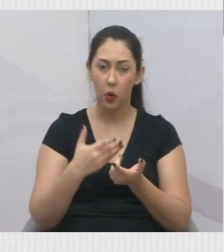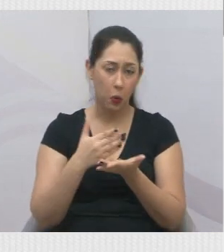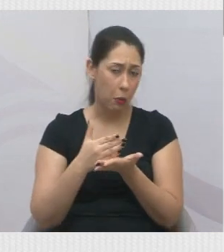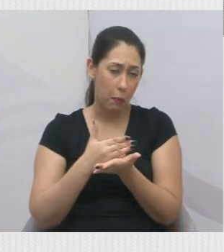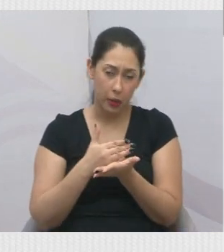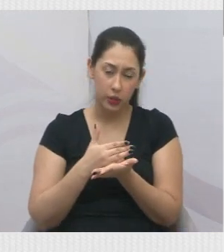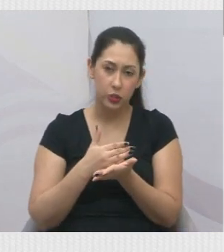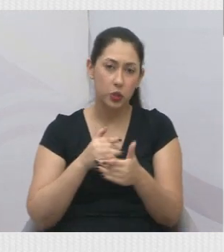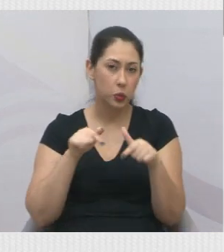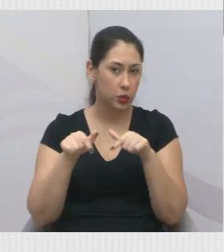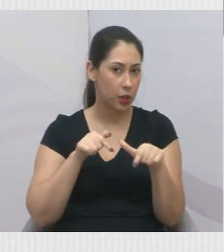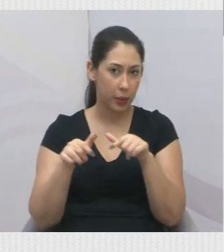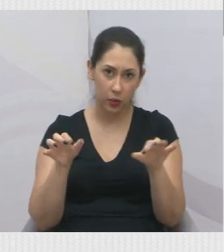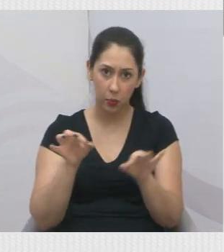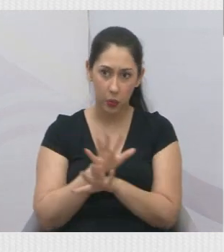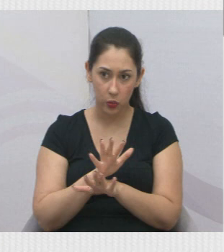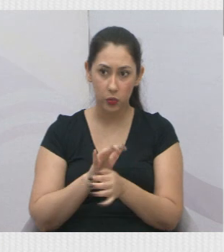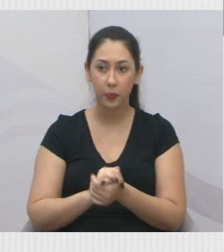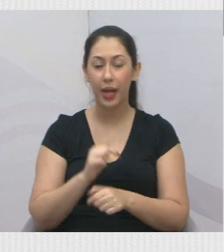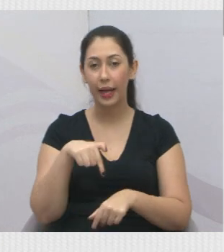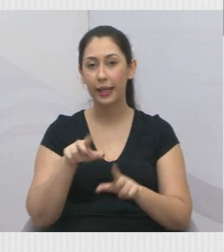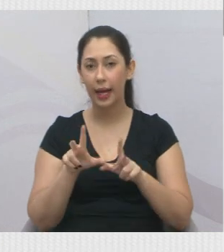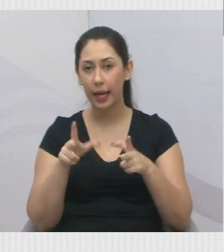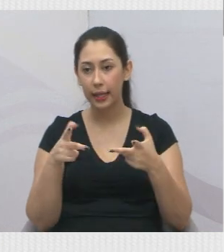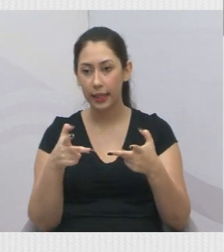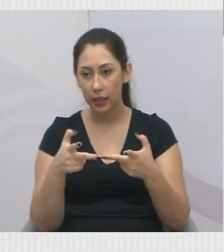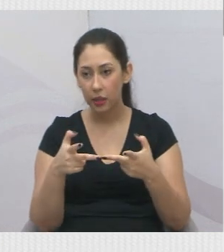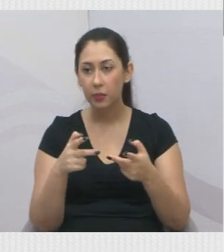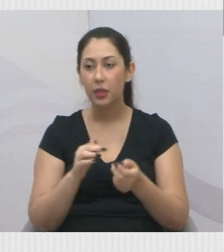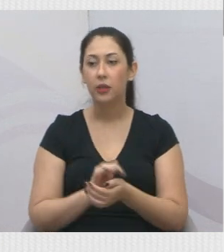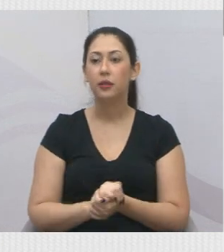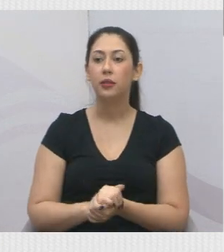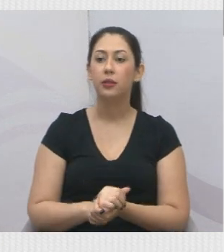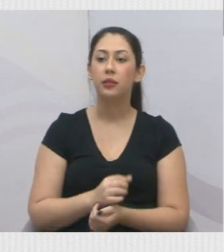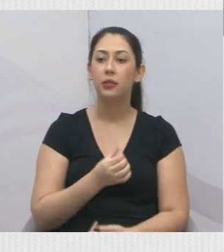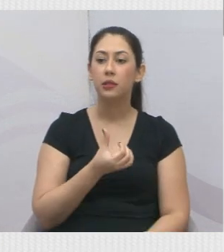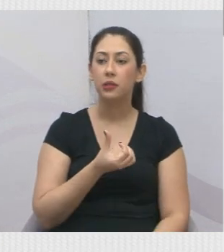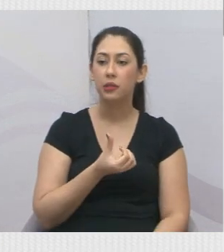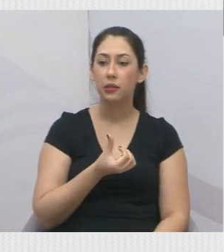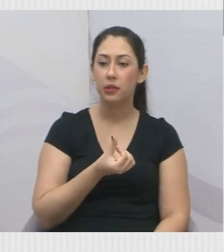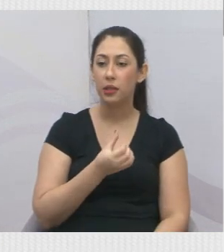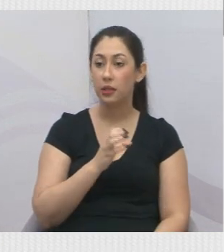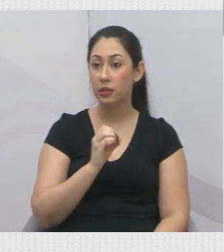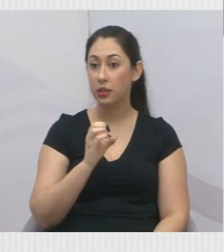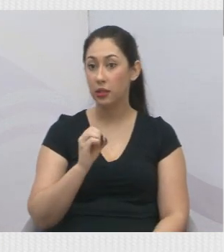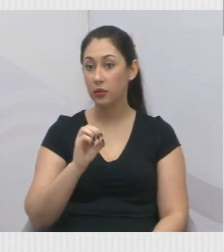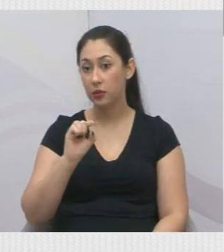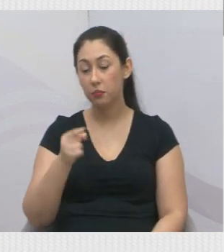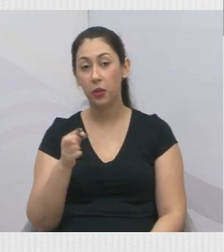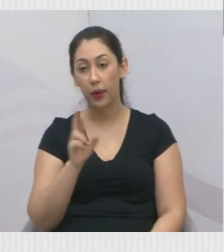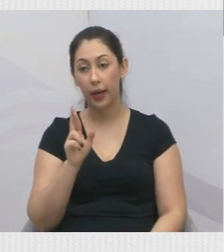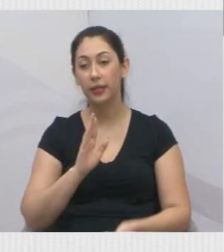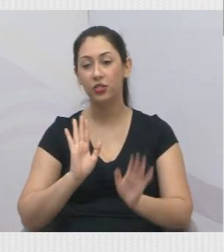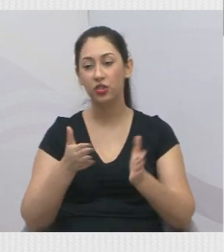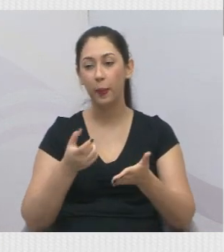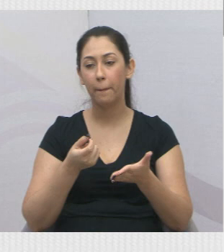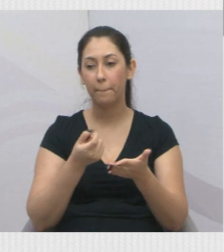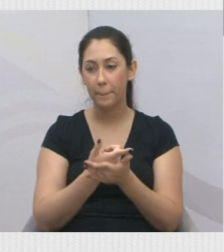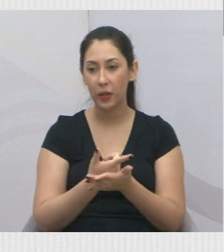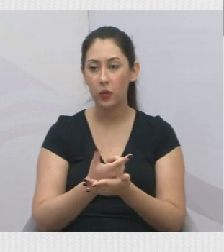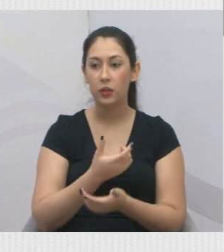desse montante. Esta Casa Legislativa, do que ela tinha previsto, de 600 mil, ela pagou